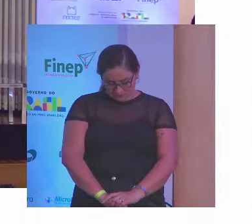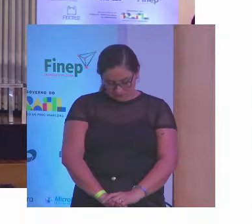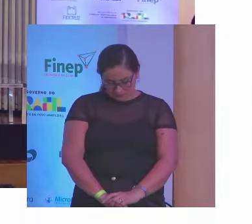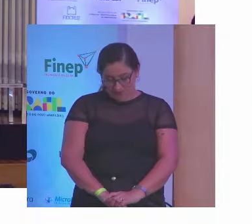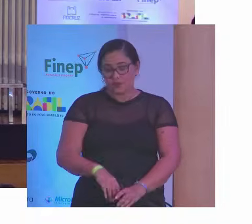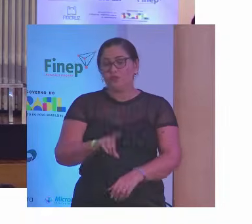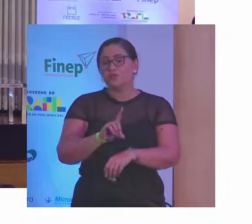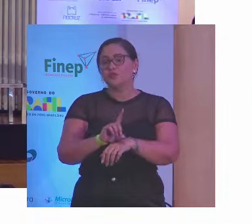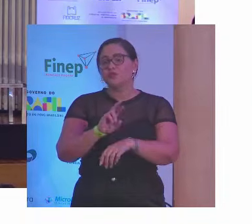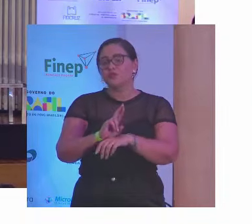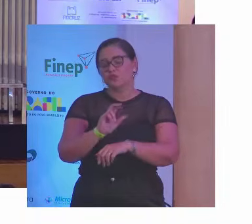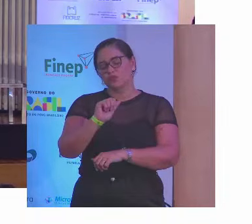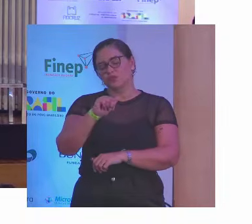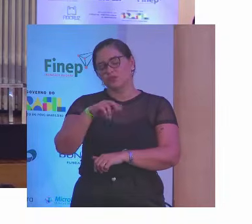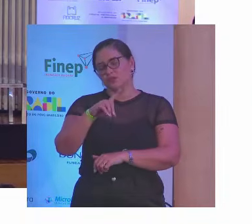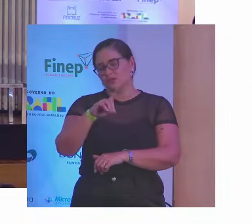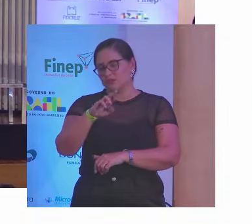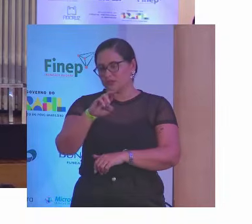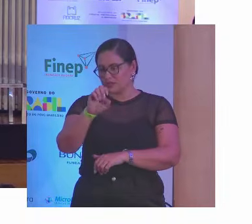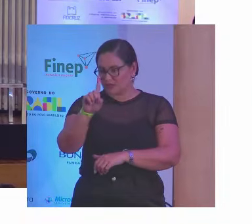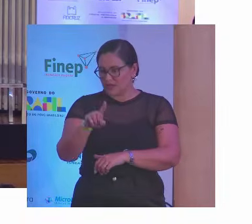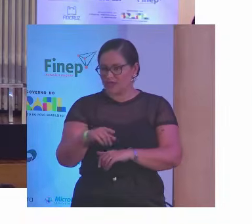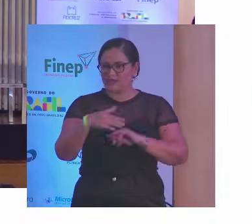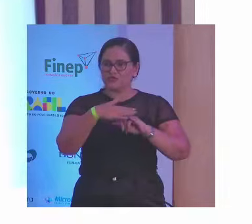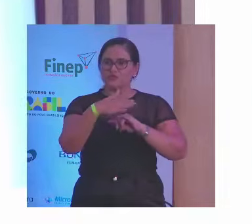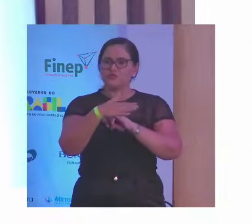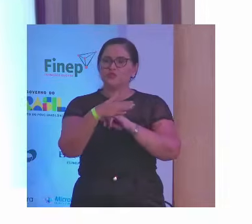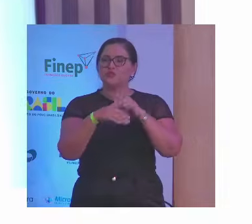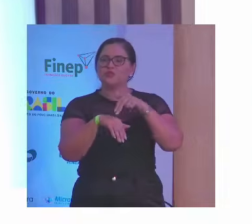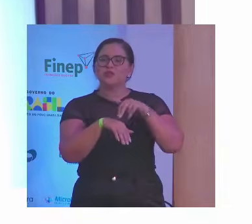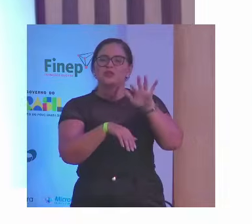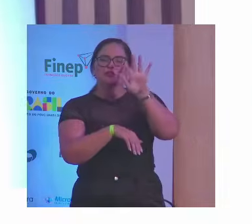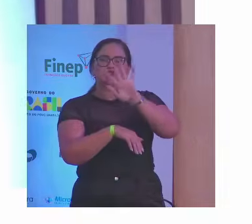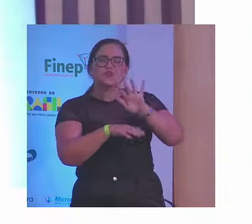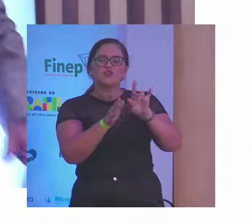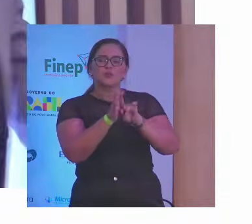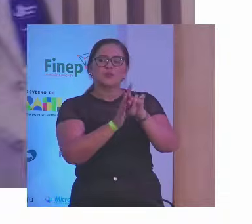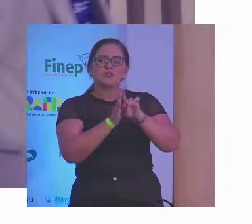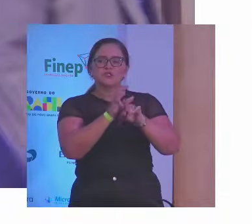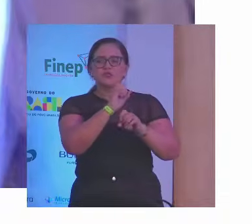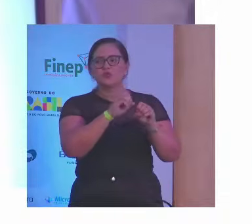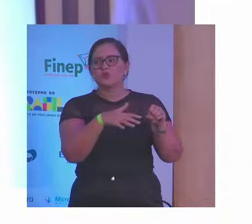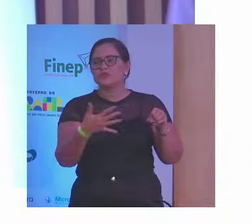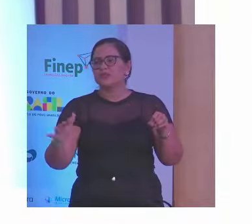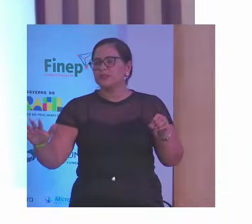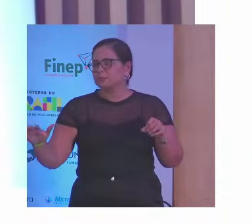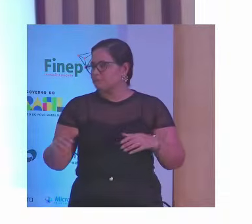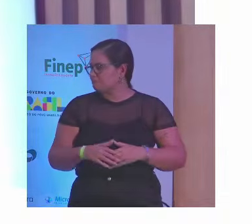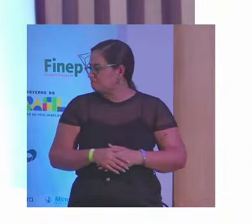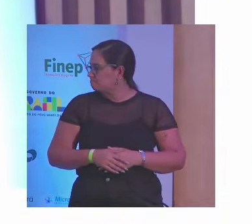Andrei Polajak, do Instituto Nacional de Pesquisas Oceânicas.